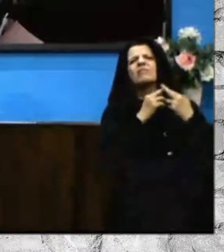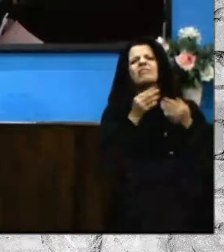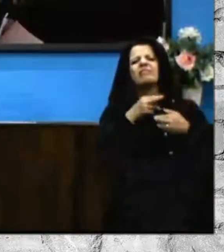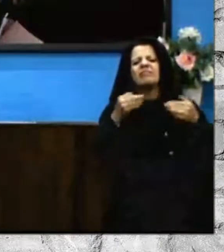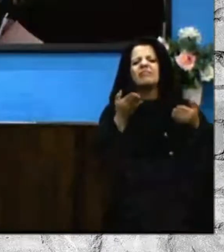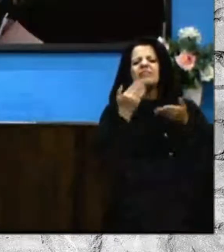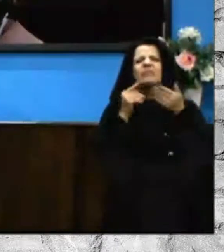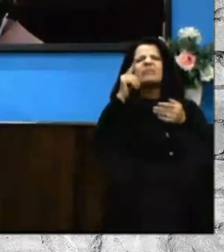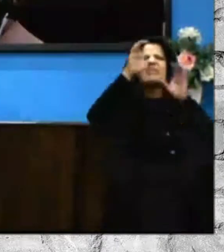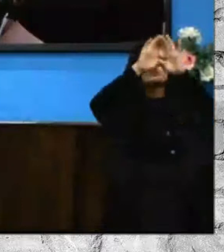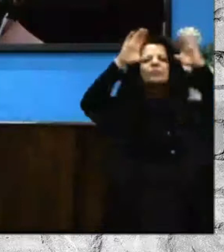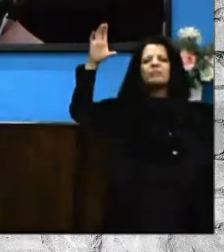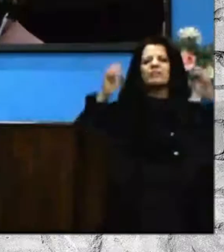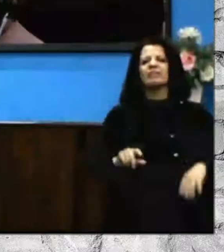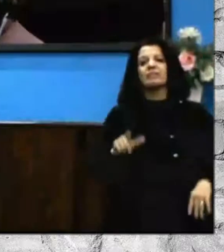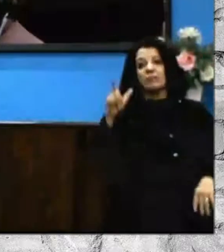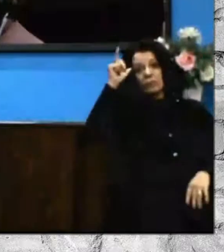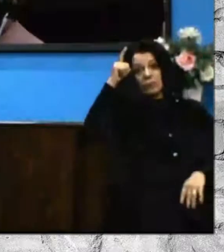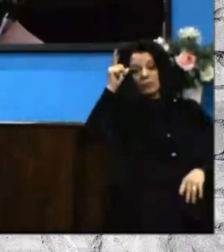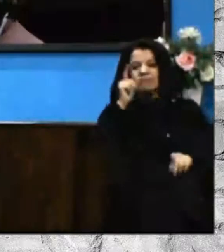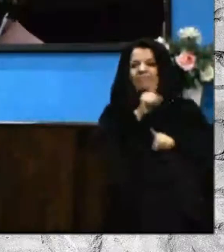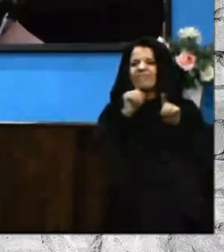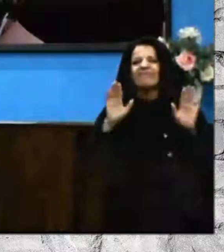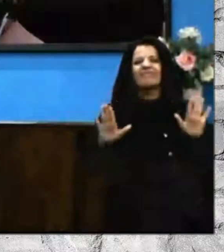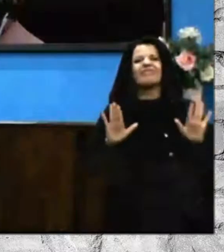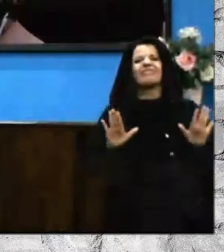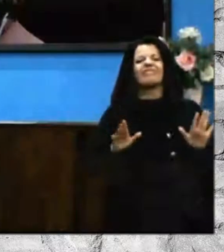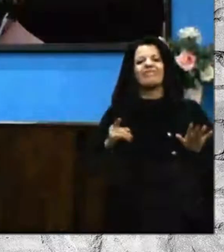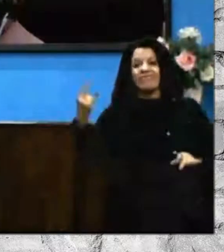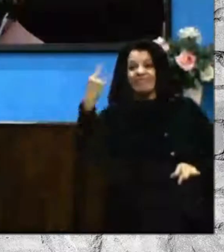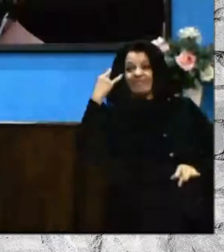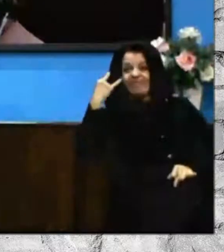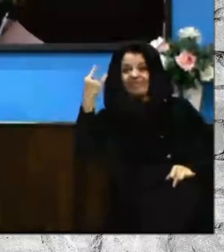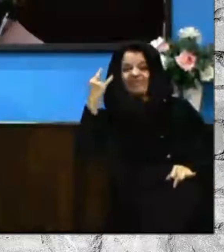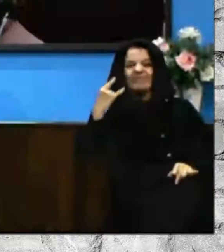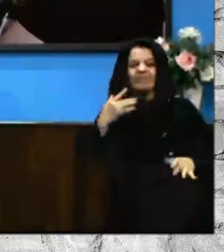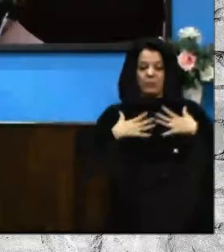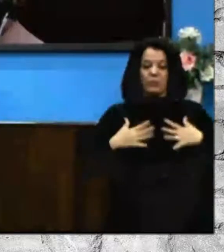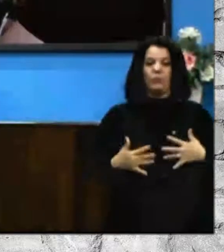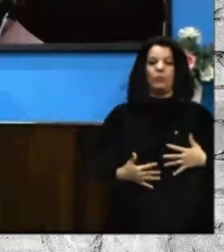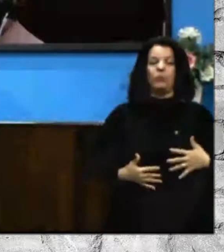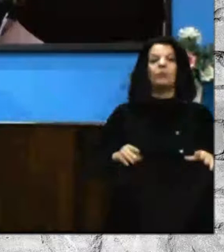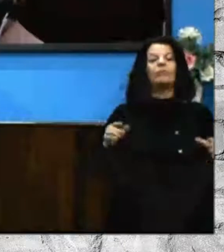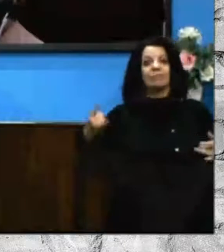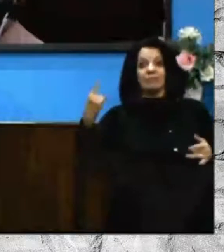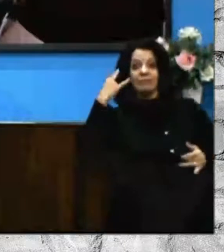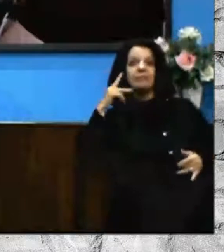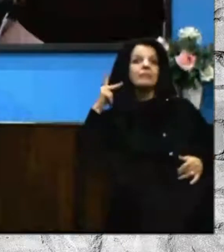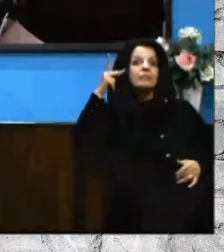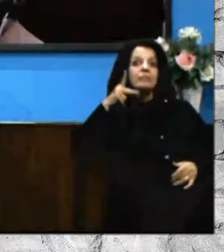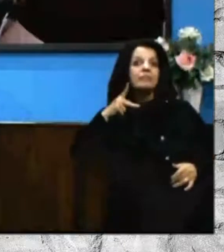Agora o diabo não parou aí. Depois de tentar fisicamente, tentou Jesus politicamente. É o que dizem os versos de 5 a